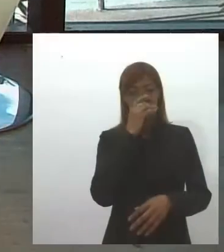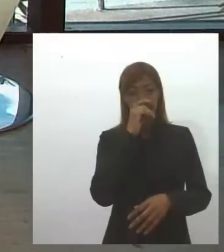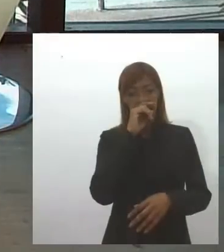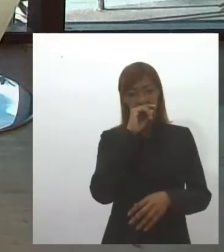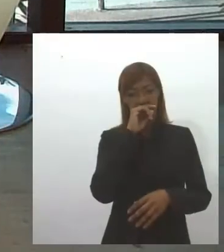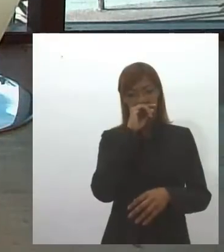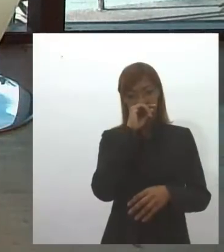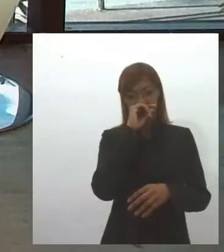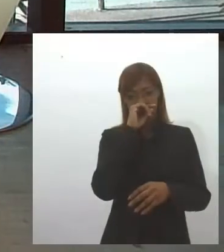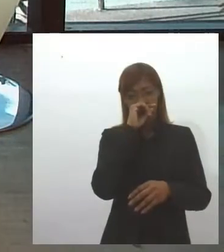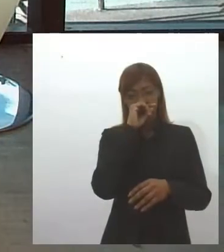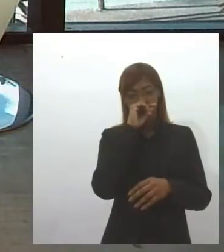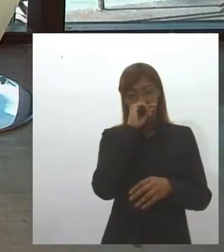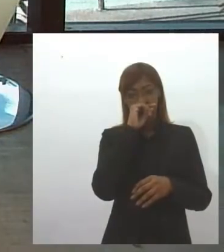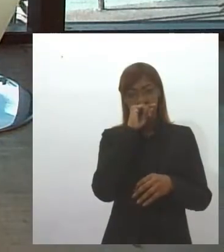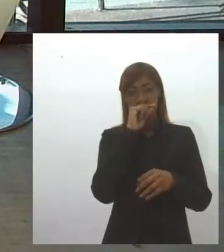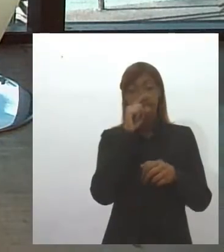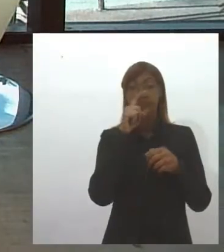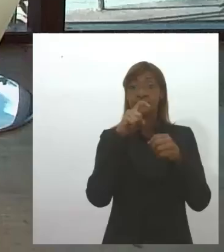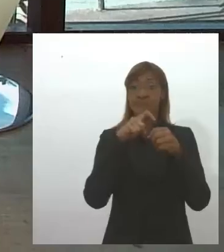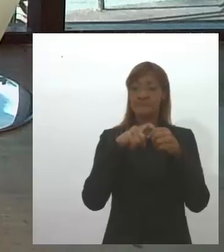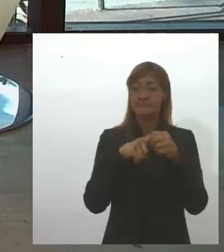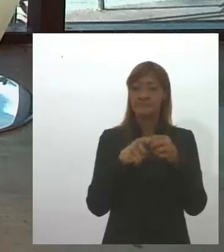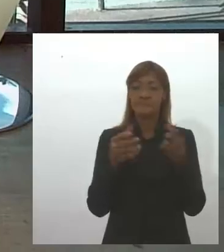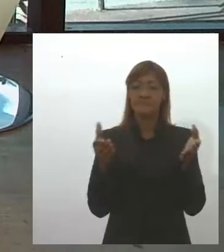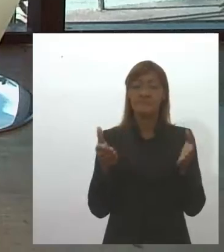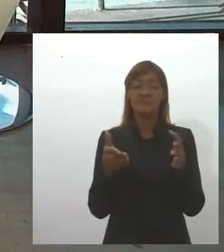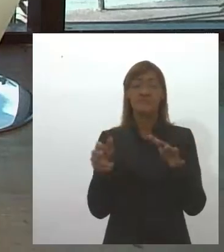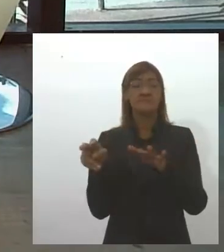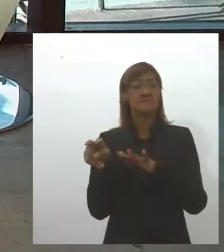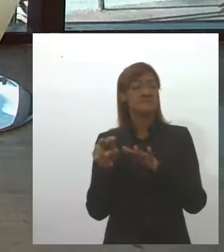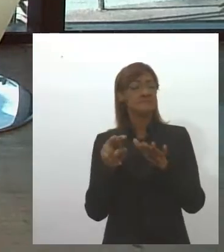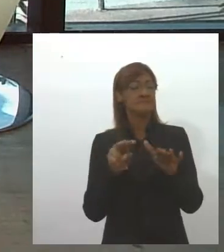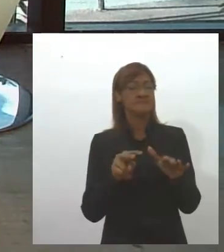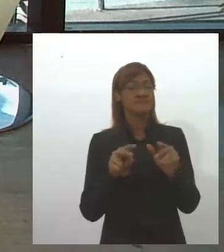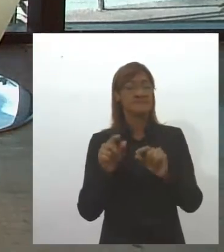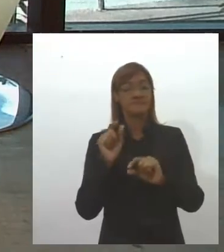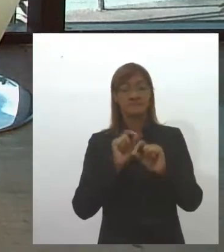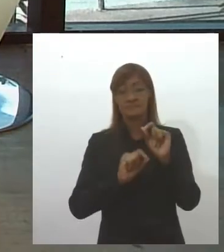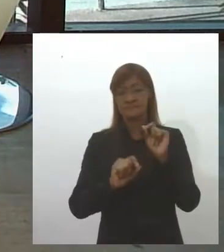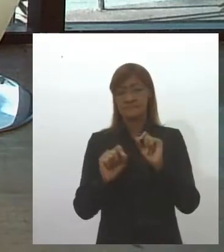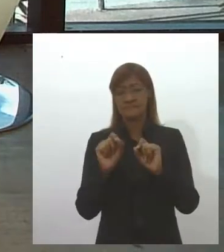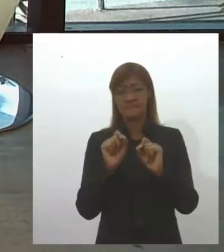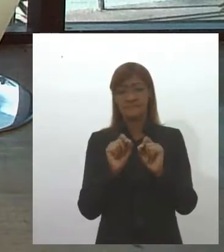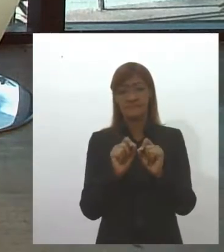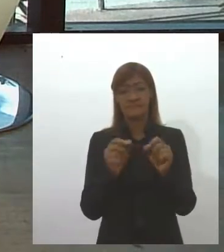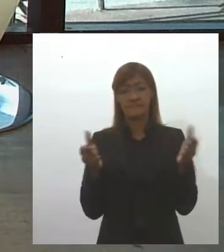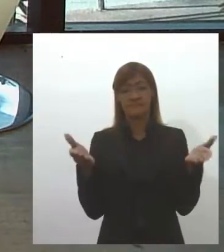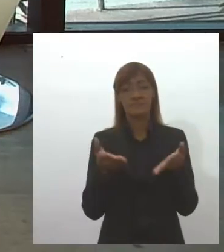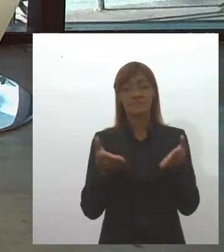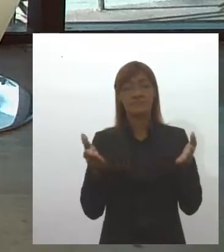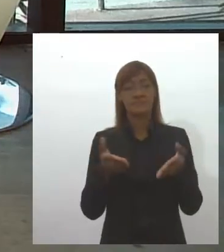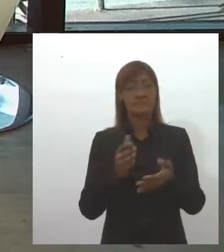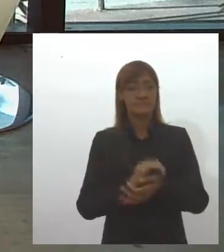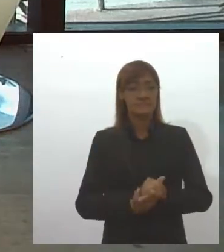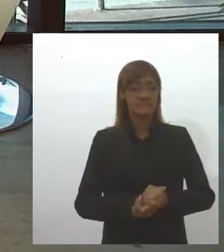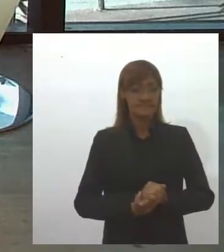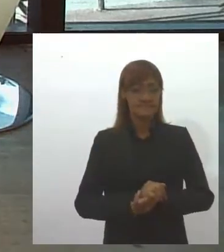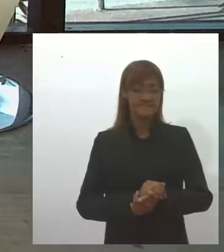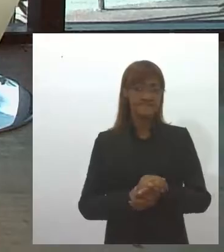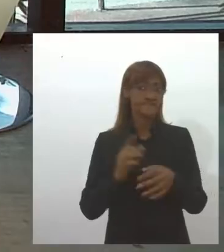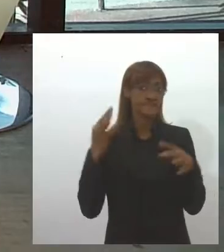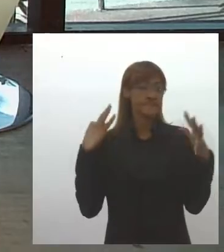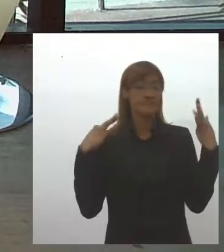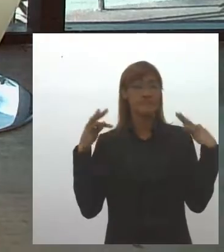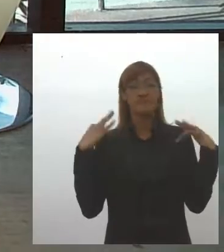O Além da Pauta está de volta, esta semana falando sobre as potencialidades de Sergipe, hoje especificamente tratando do setor de turismo.